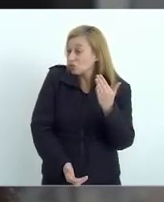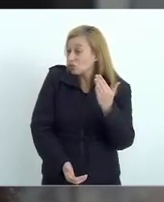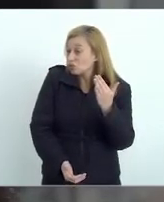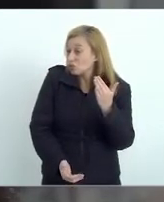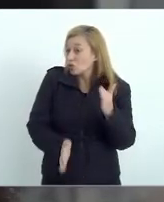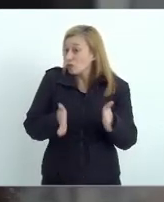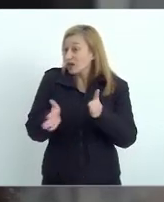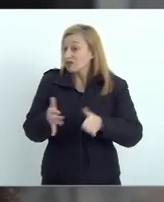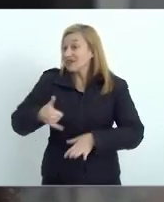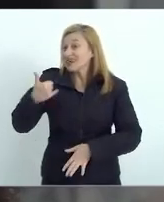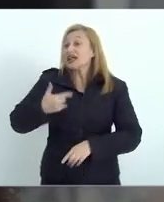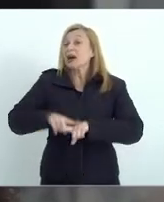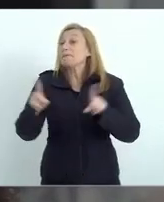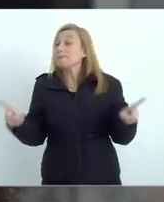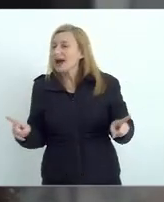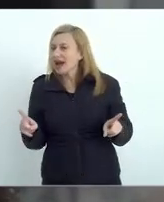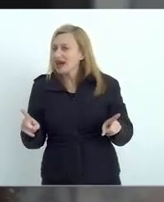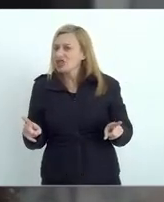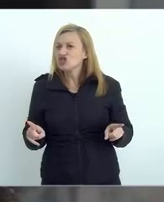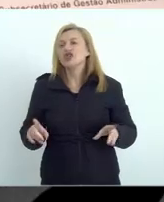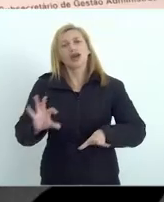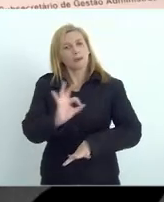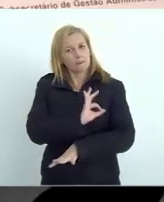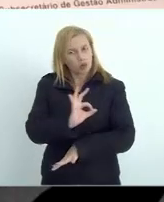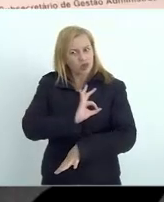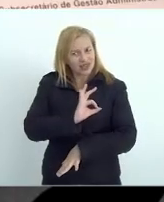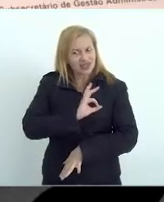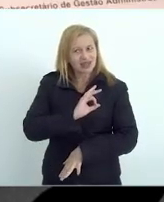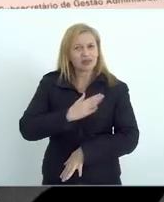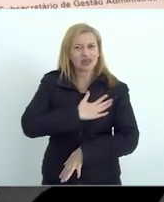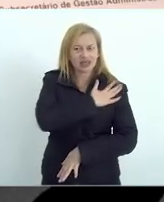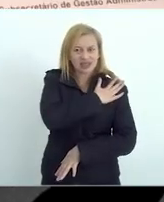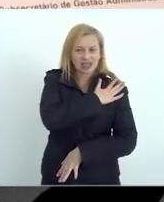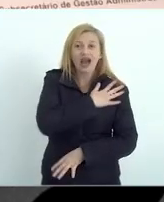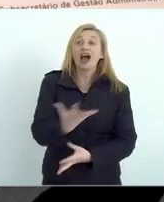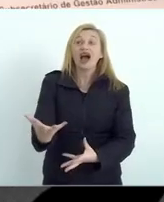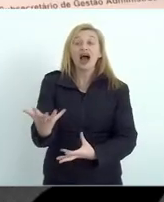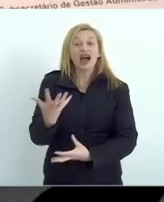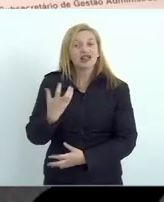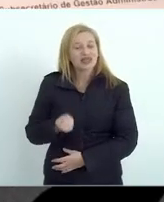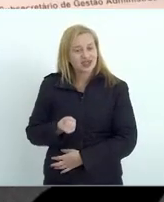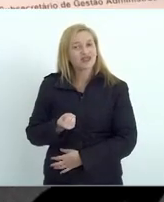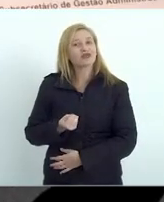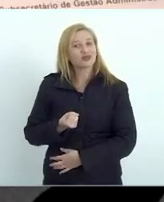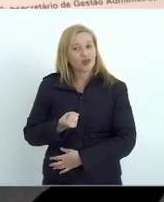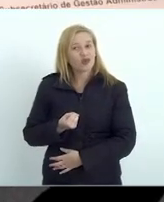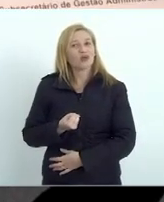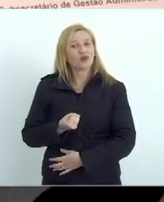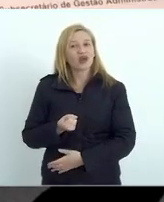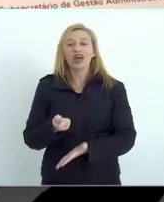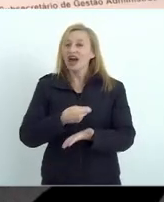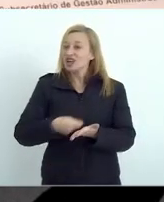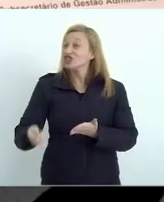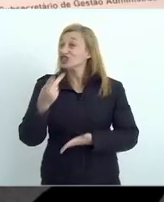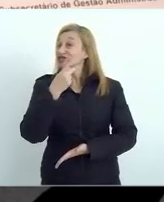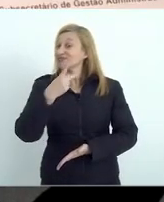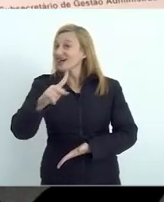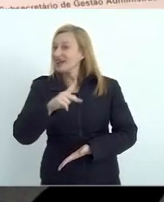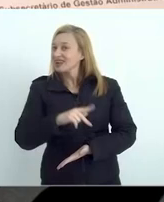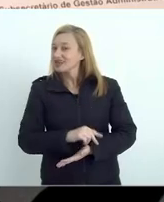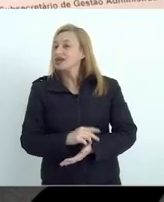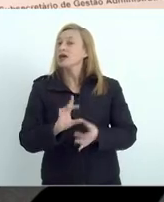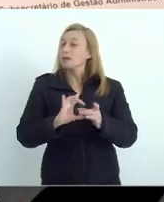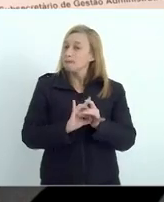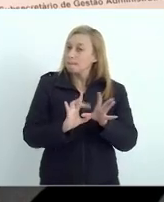limite da idade mas que a polícia militar as e a inscrição deles